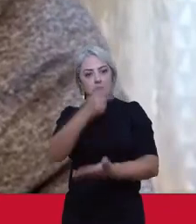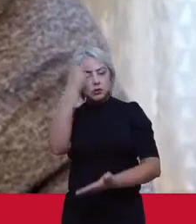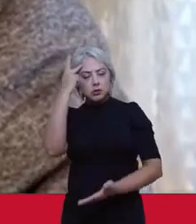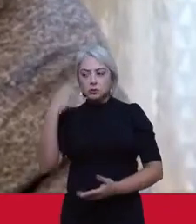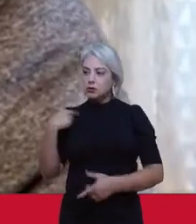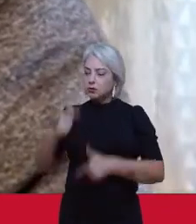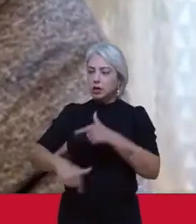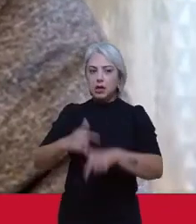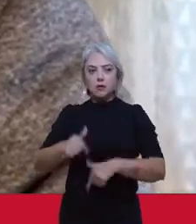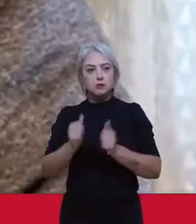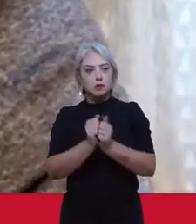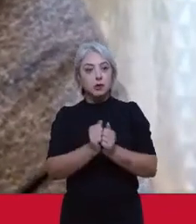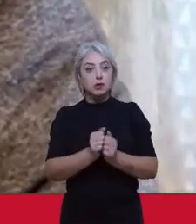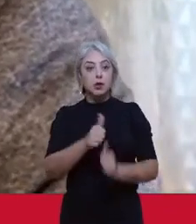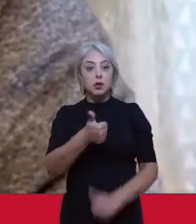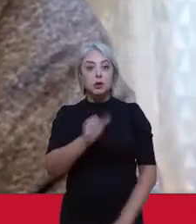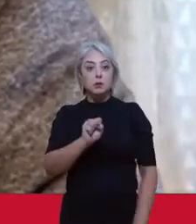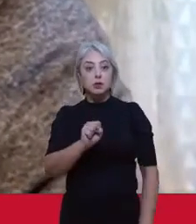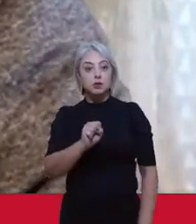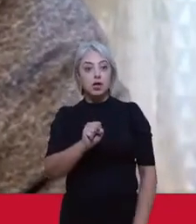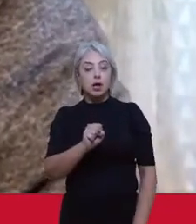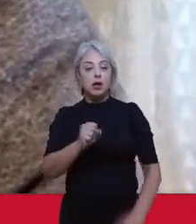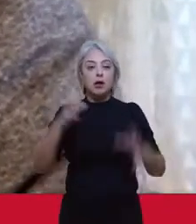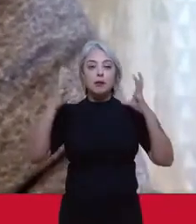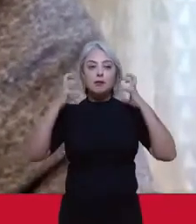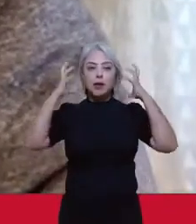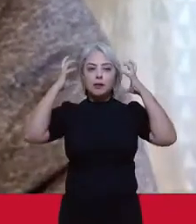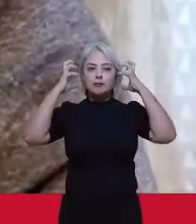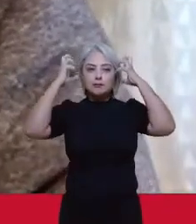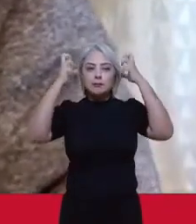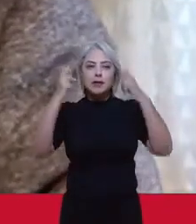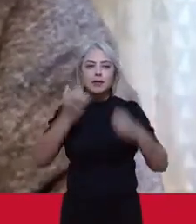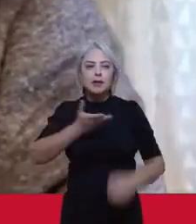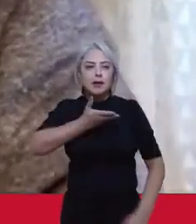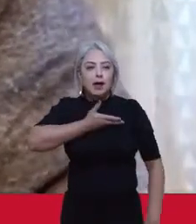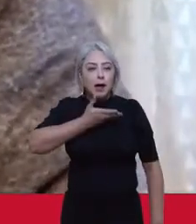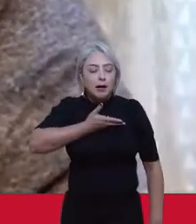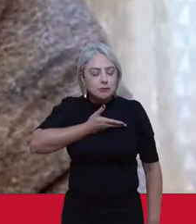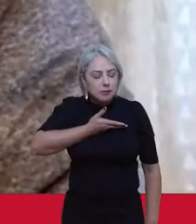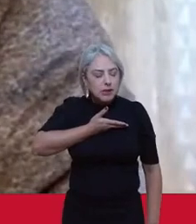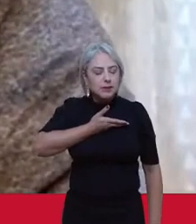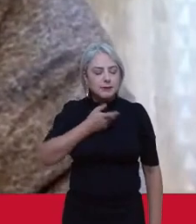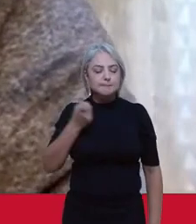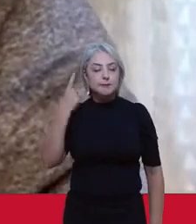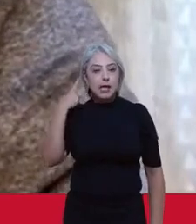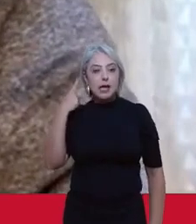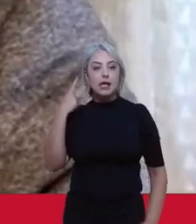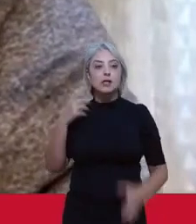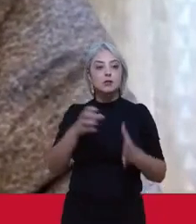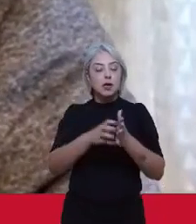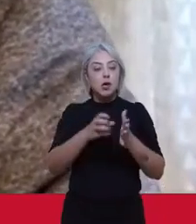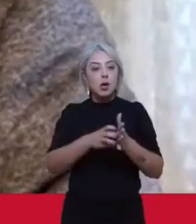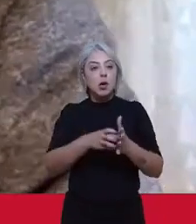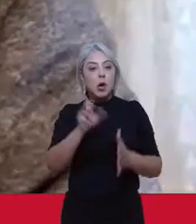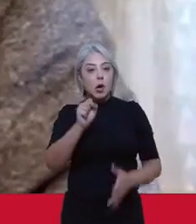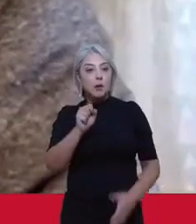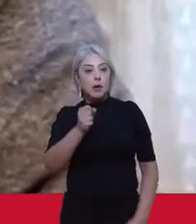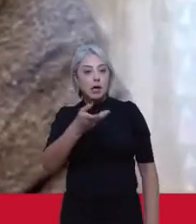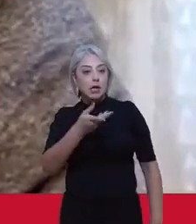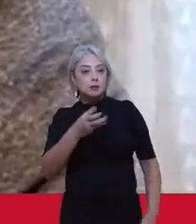trabalhavam comigo. Em 2018, Marielle Franco, minha amiga, ex-companheira de partido, na época eu era do